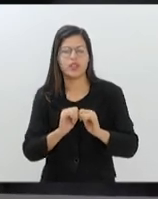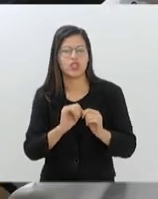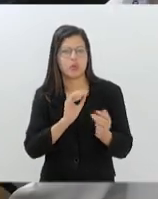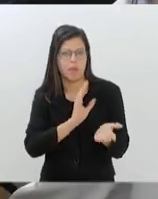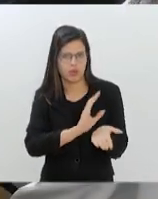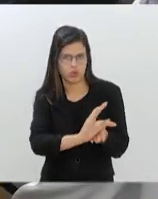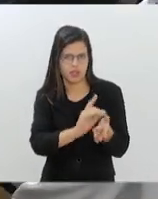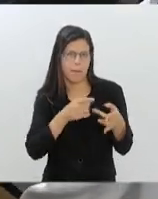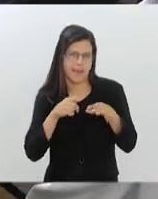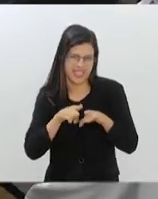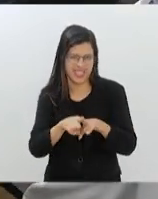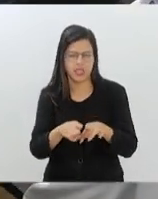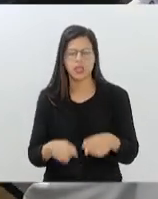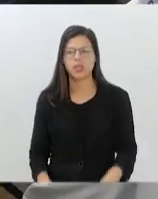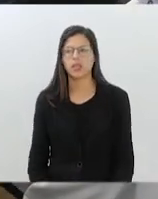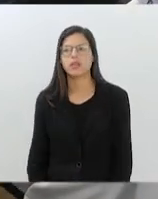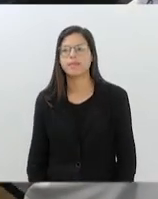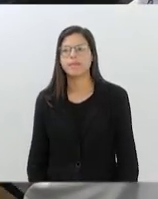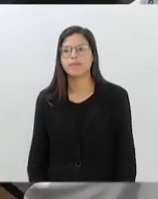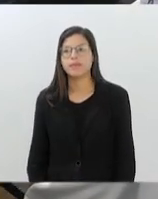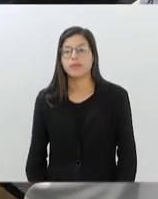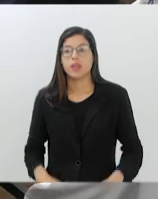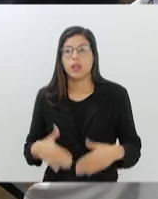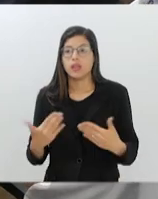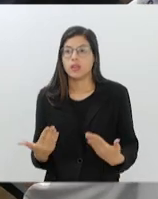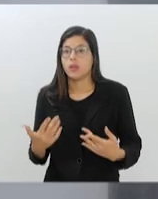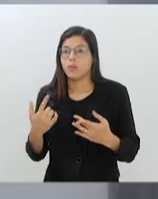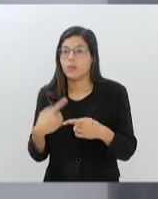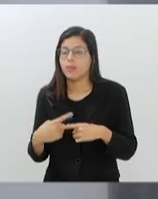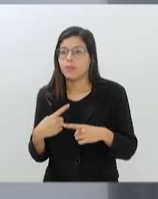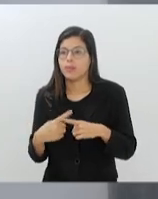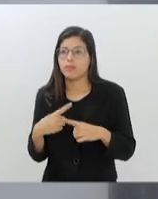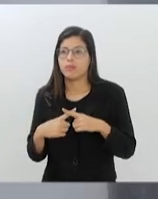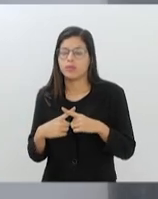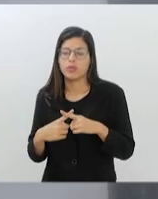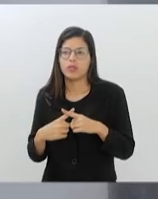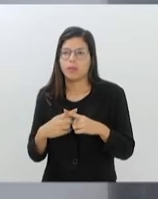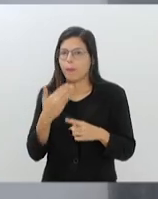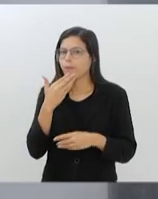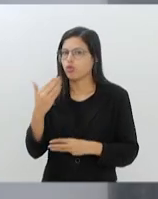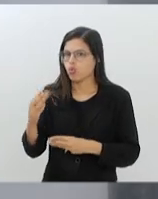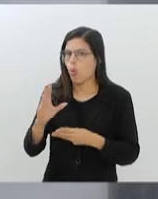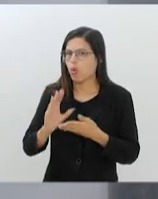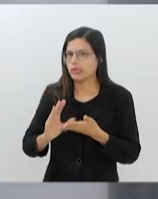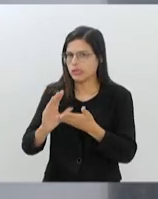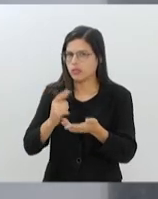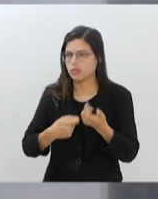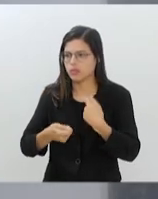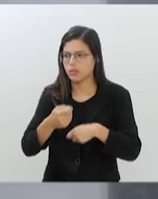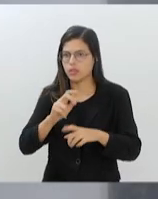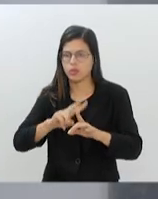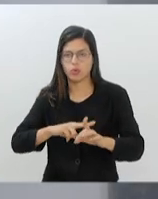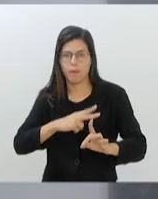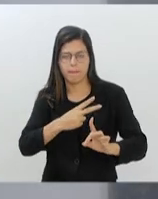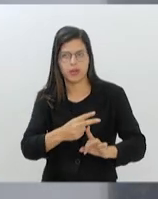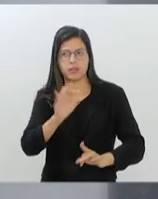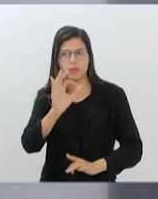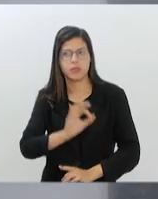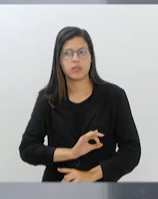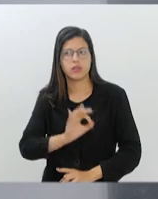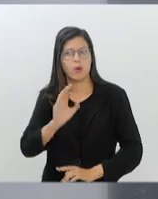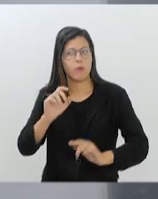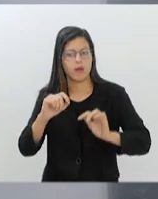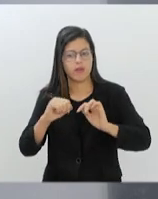então o motivo pelo qual a senhora queria solicitou a Conselho de administração que dobrasse o percentual era para